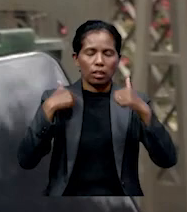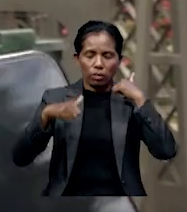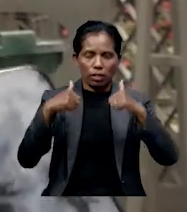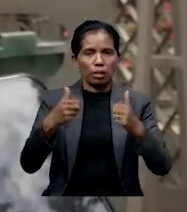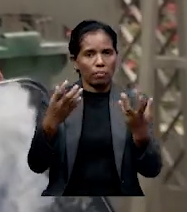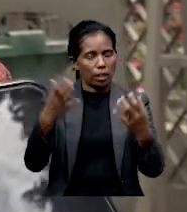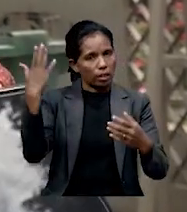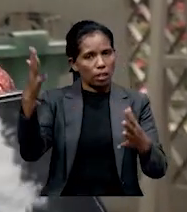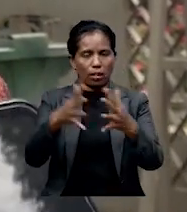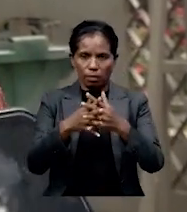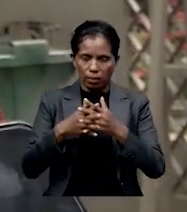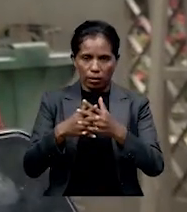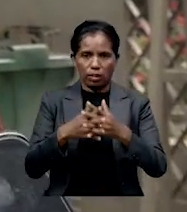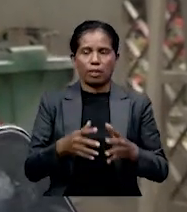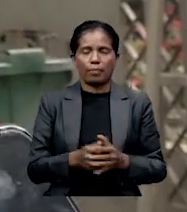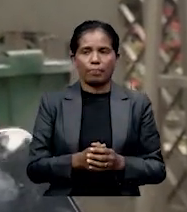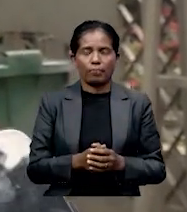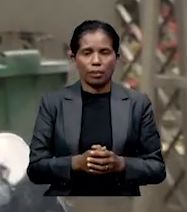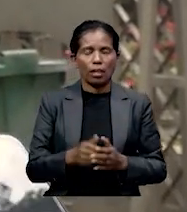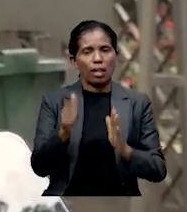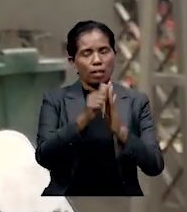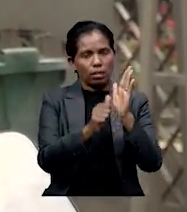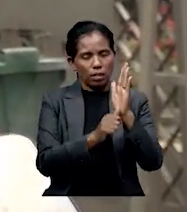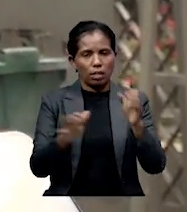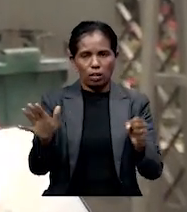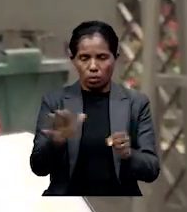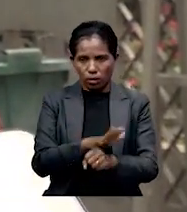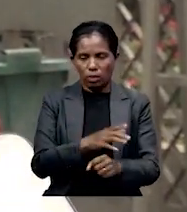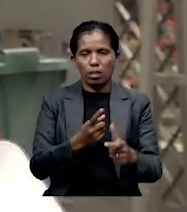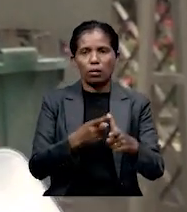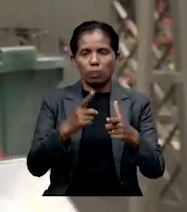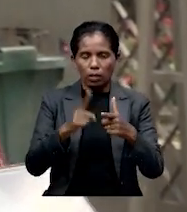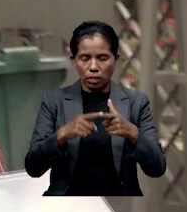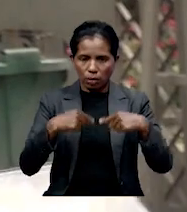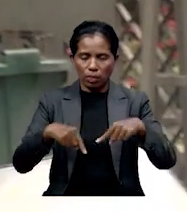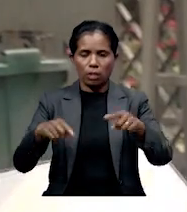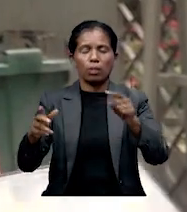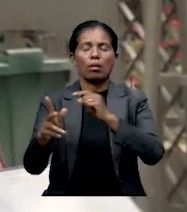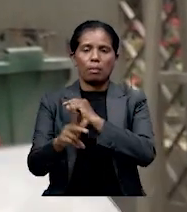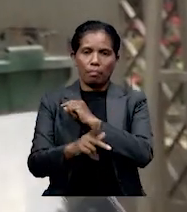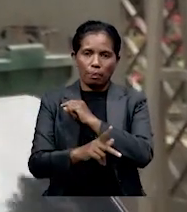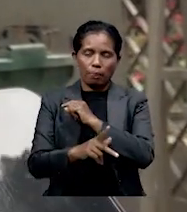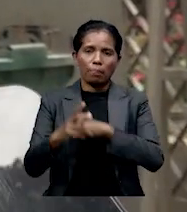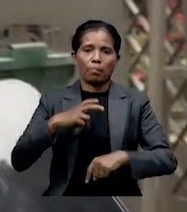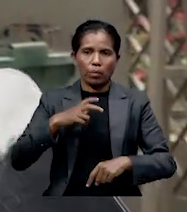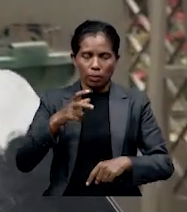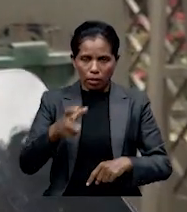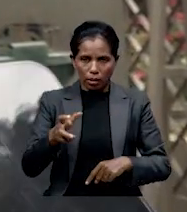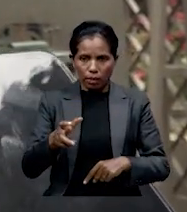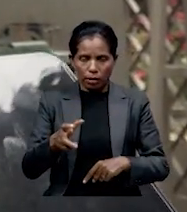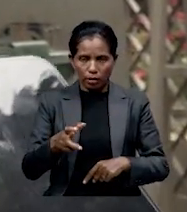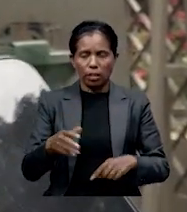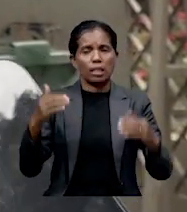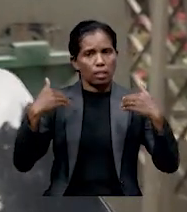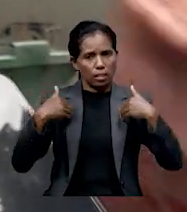York, agenda na CONU, depois, sei, bato ao Portugal, tanto ia encontro